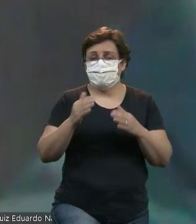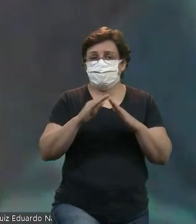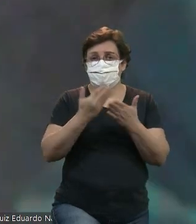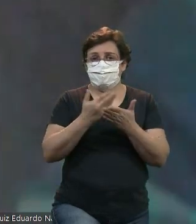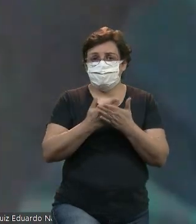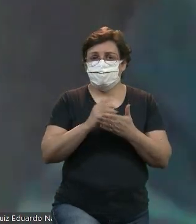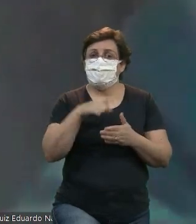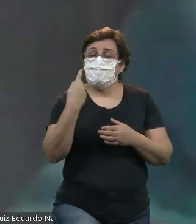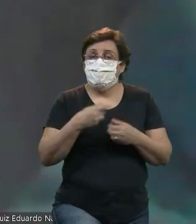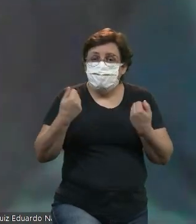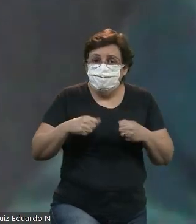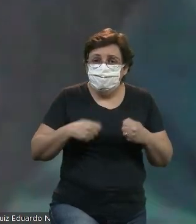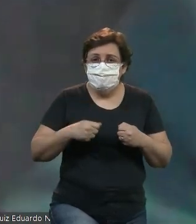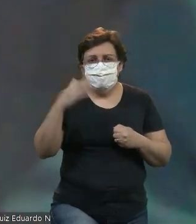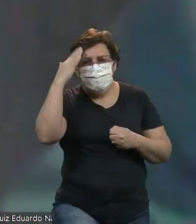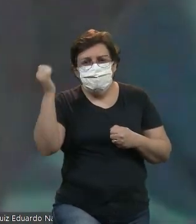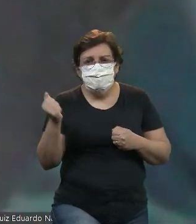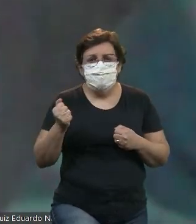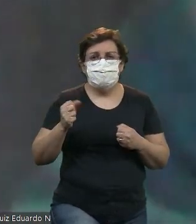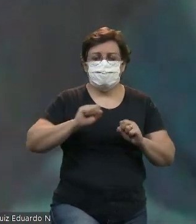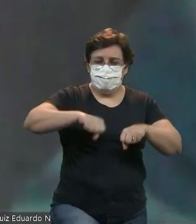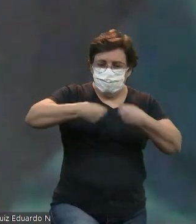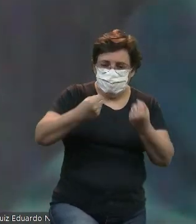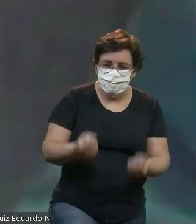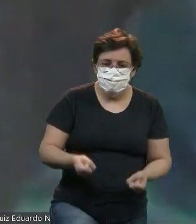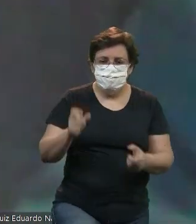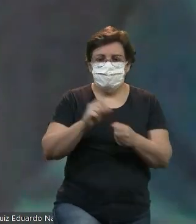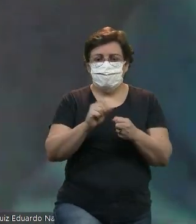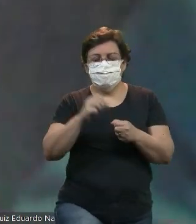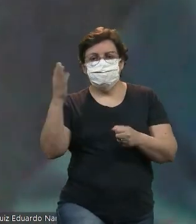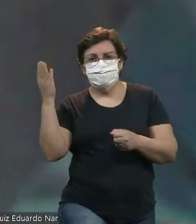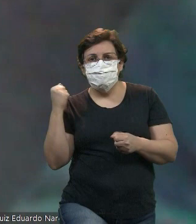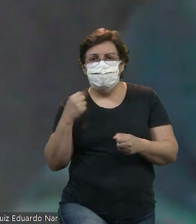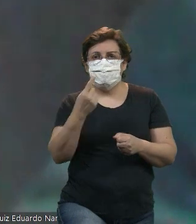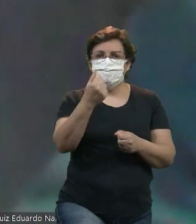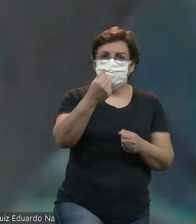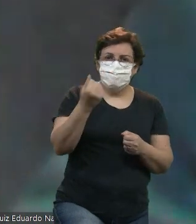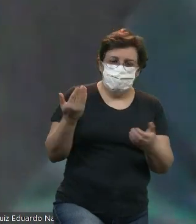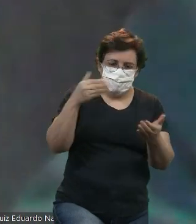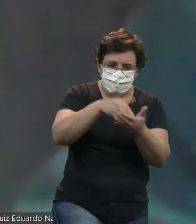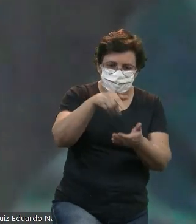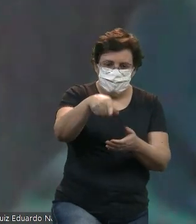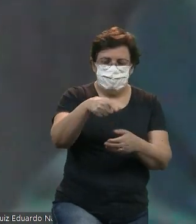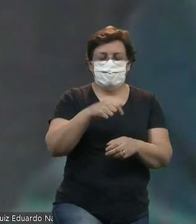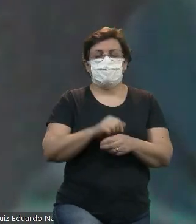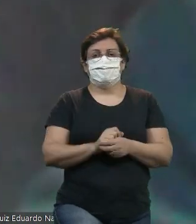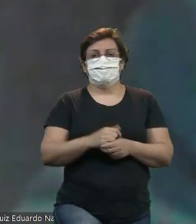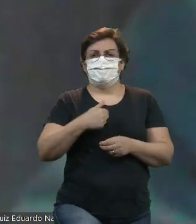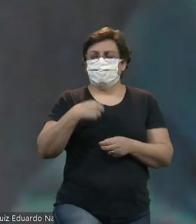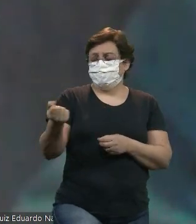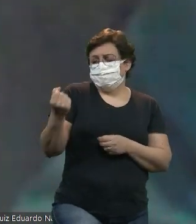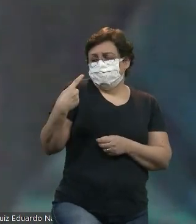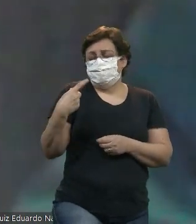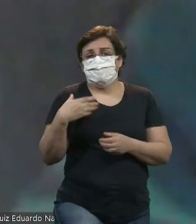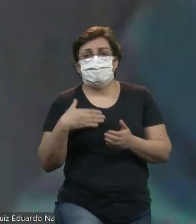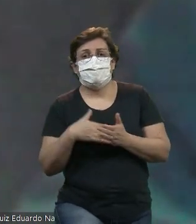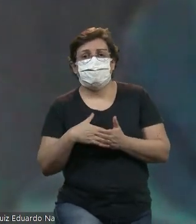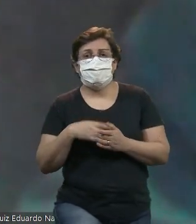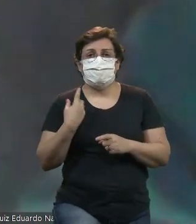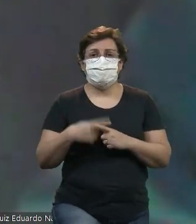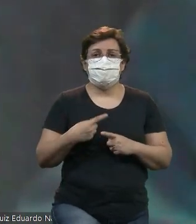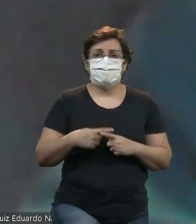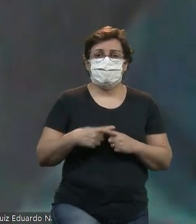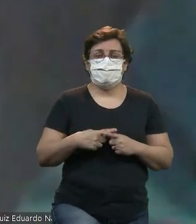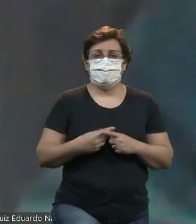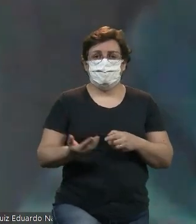de recursos que chegaram, doações que foram feitas. E é estranho até que